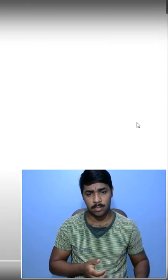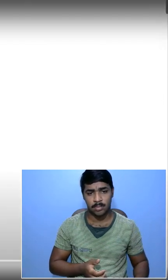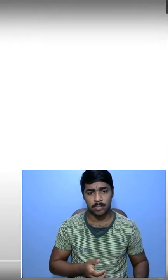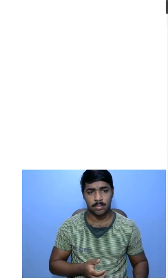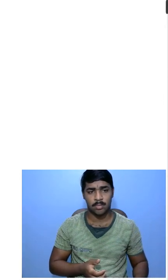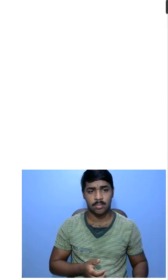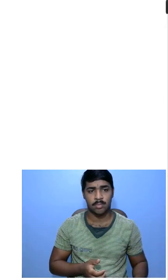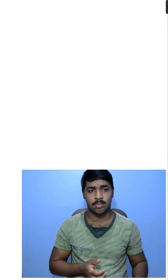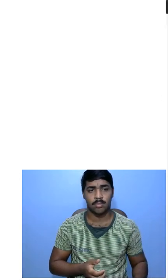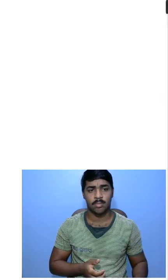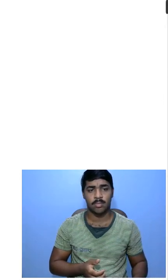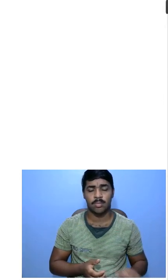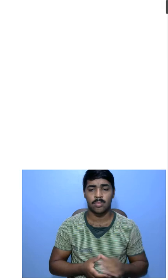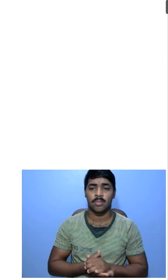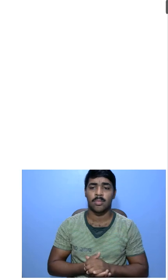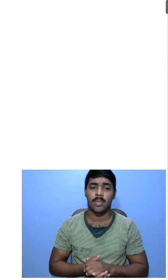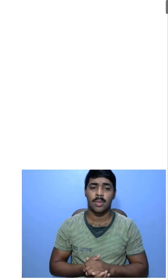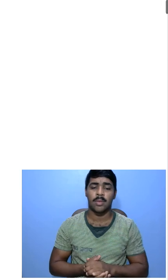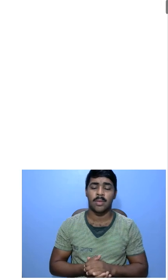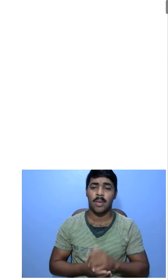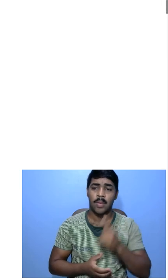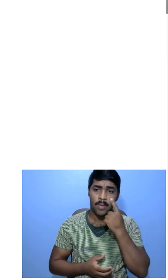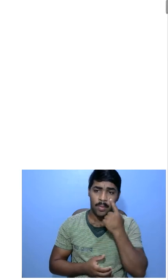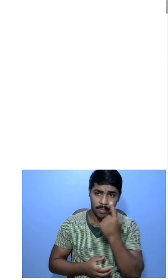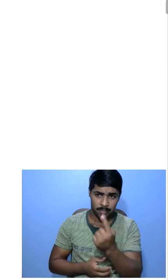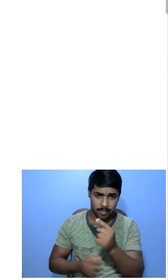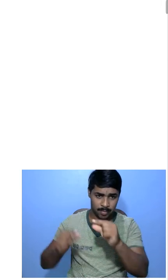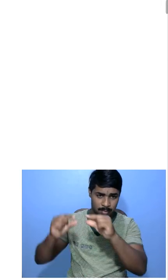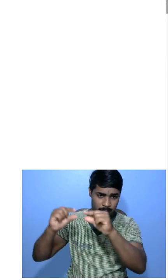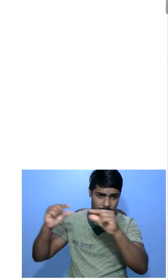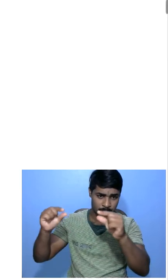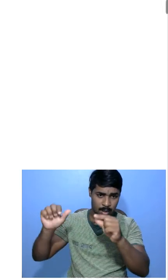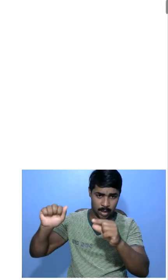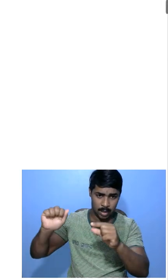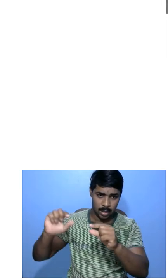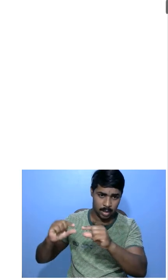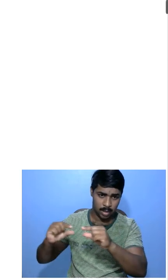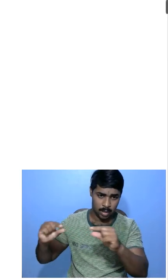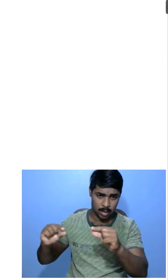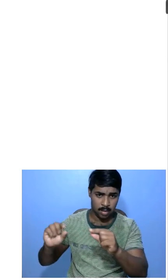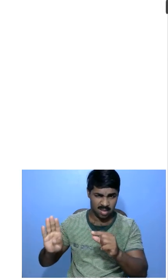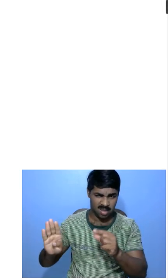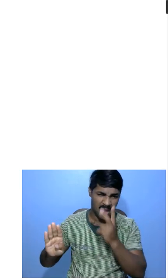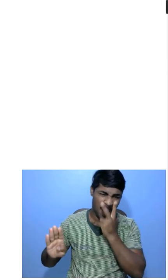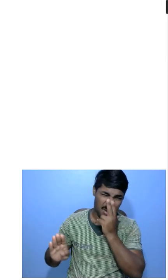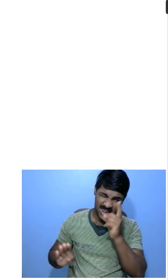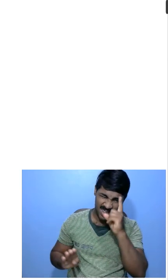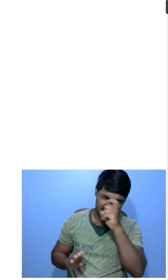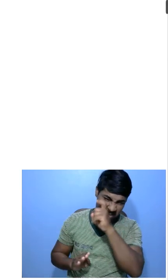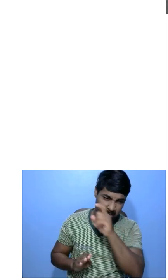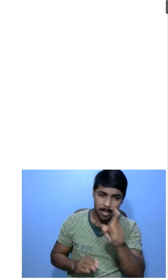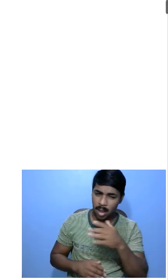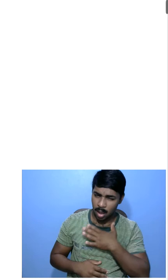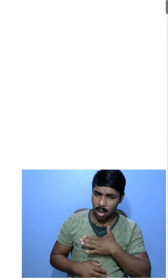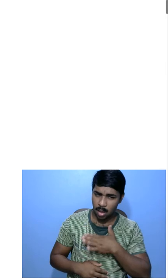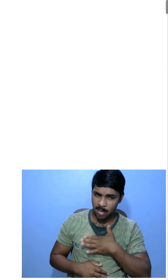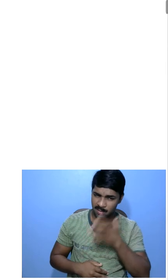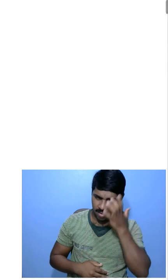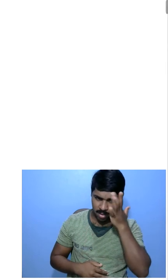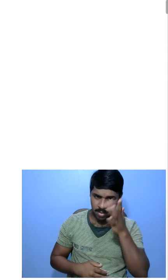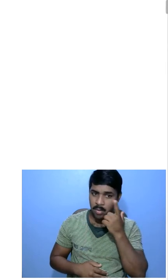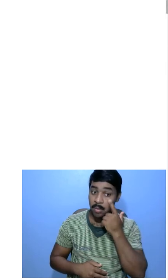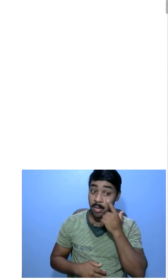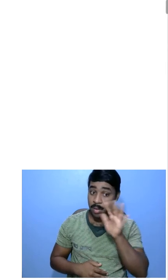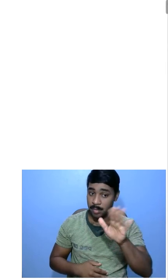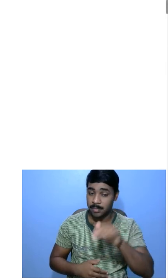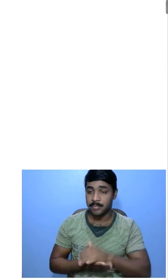menos o módulo de menos 8. Parece complicado, mas vamos ver com calma.